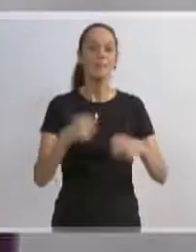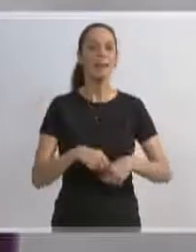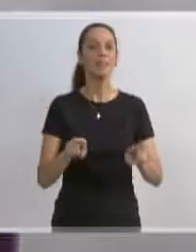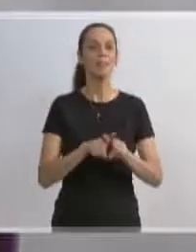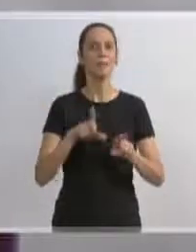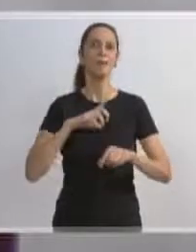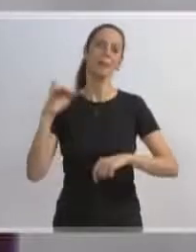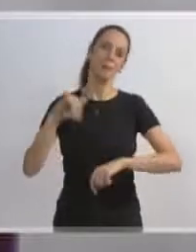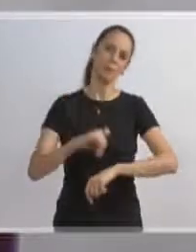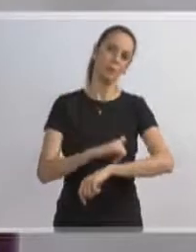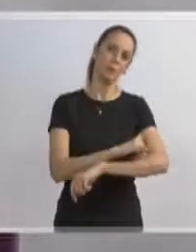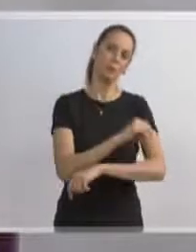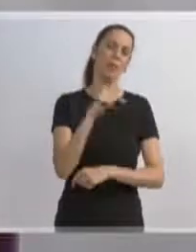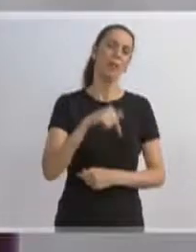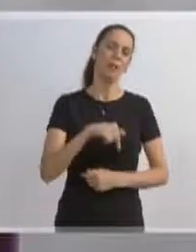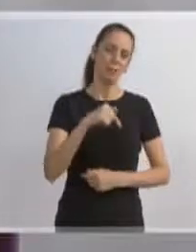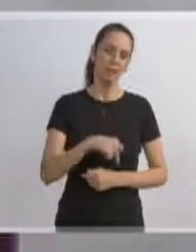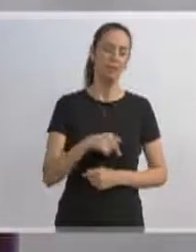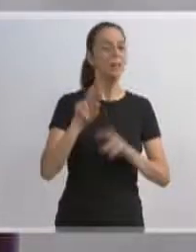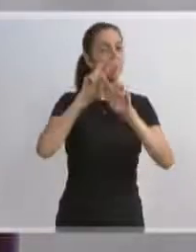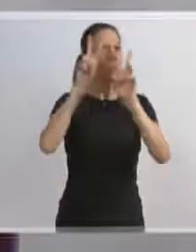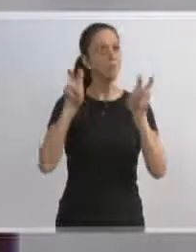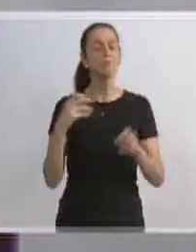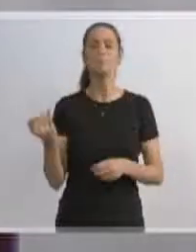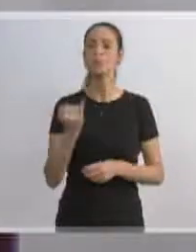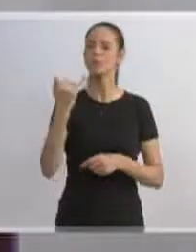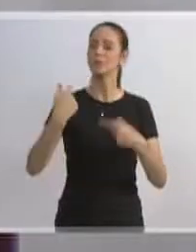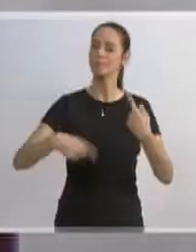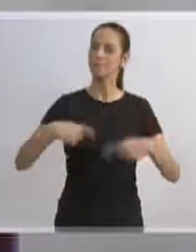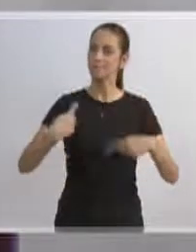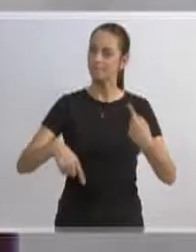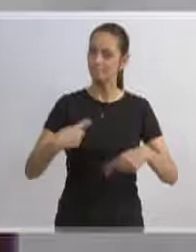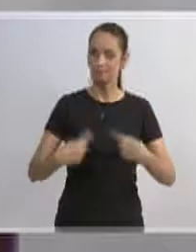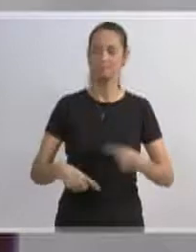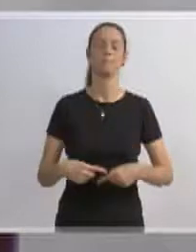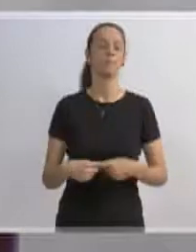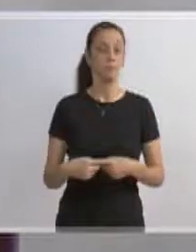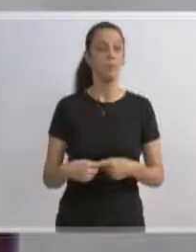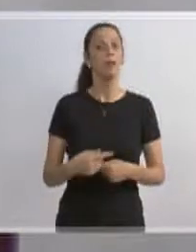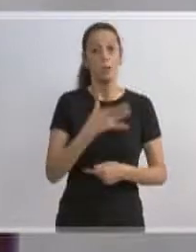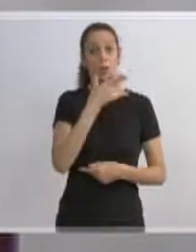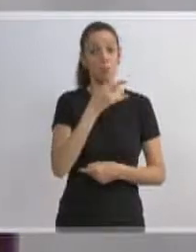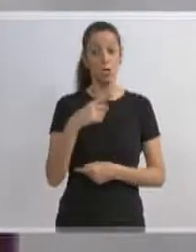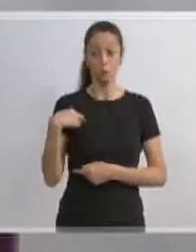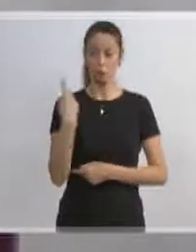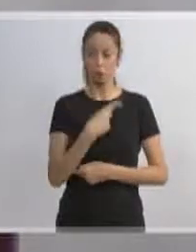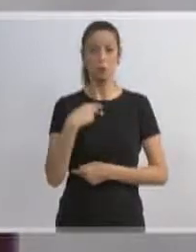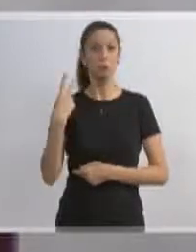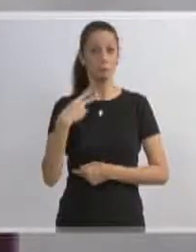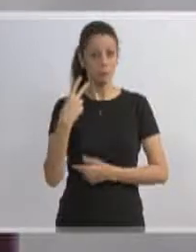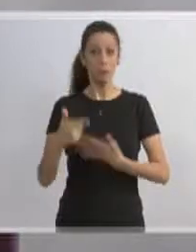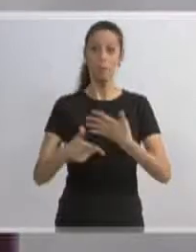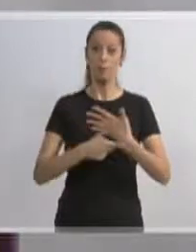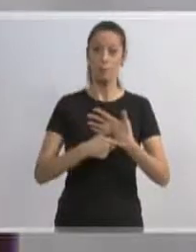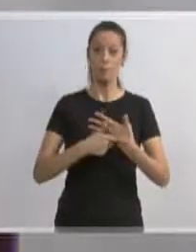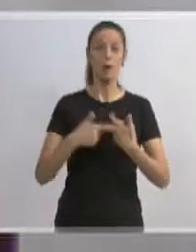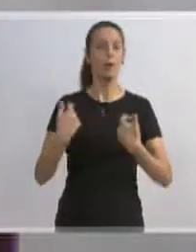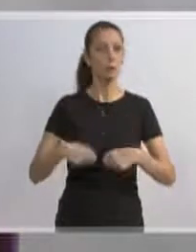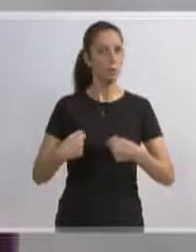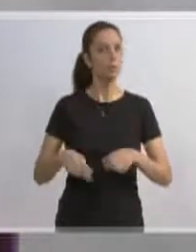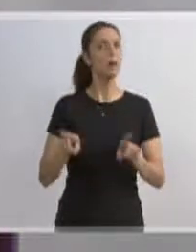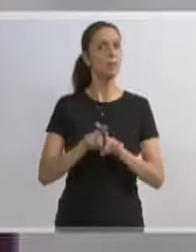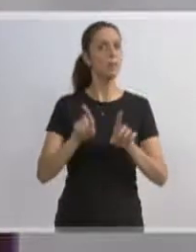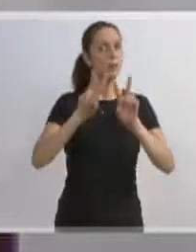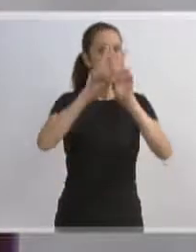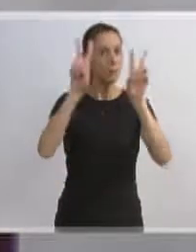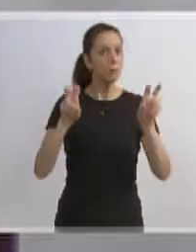que a cidade tem que debater com muito carinho e com muito cuidado. E acho que faz parte do nosso papel aqui de vereador levantar temáticas como